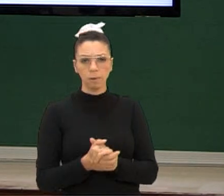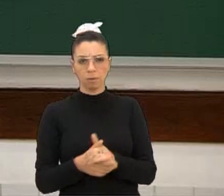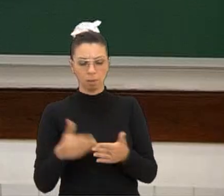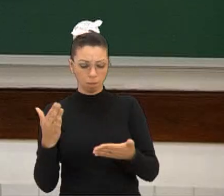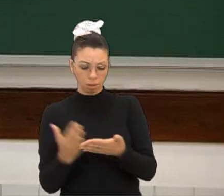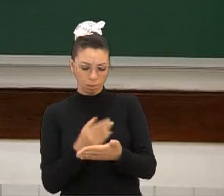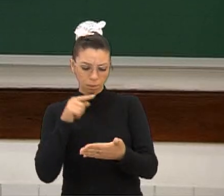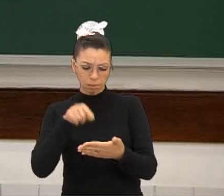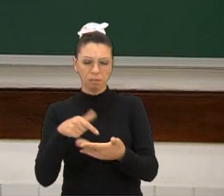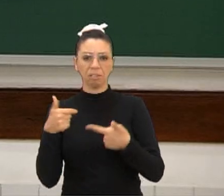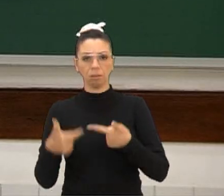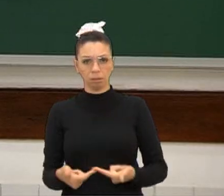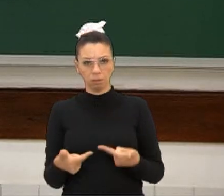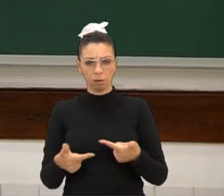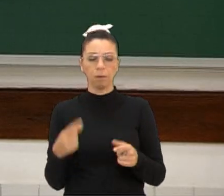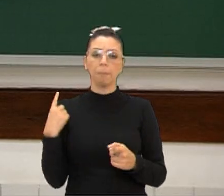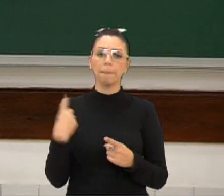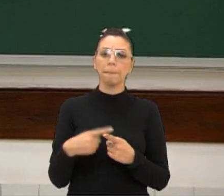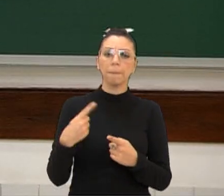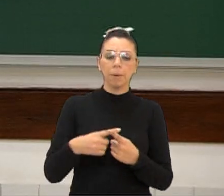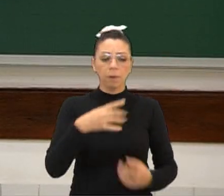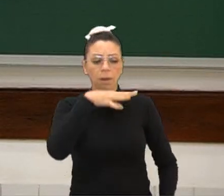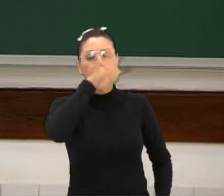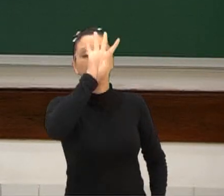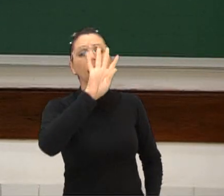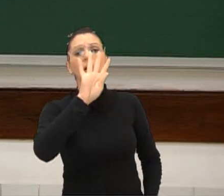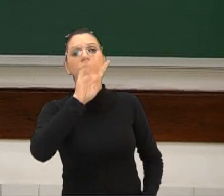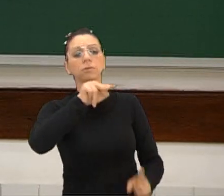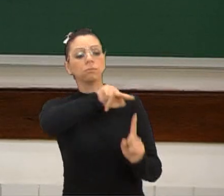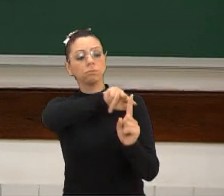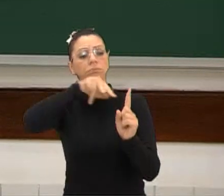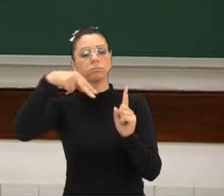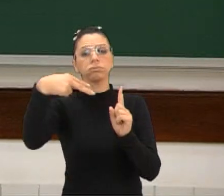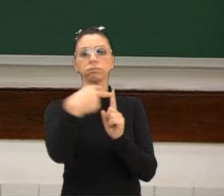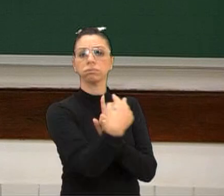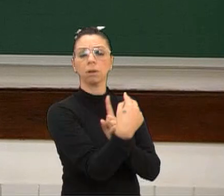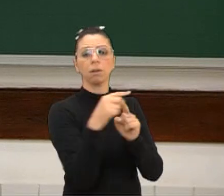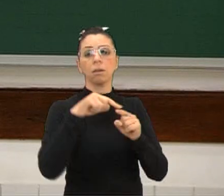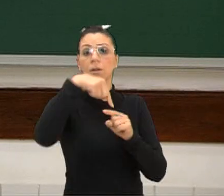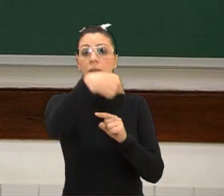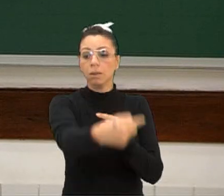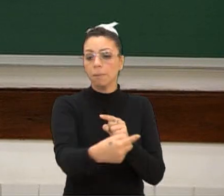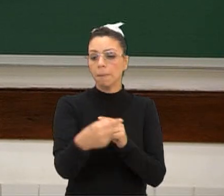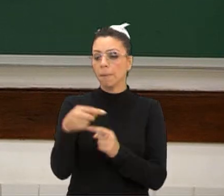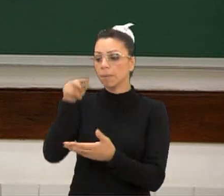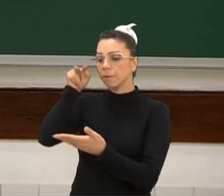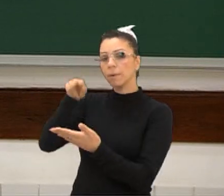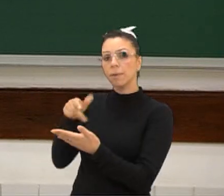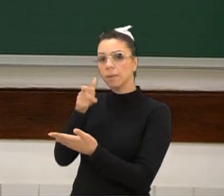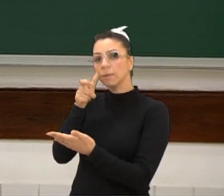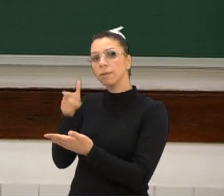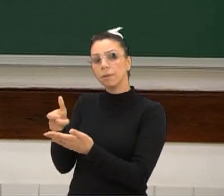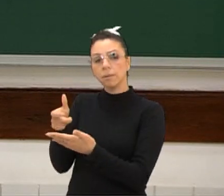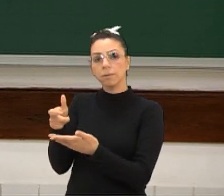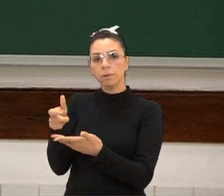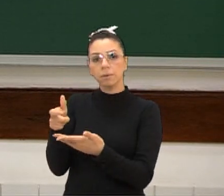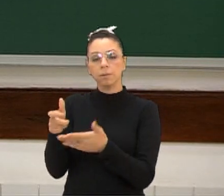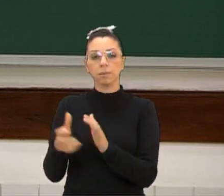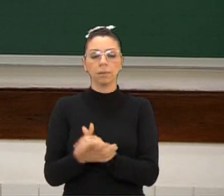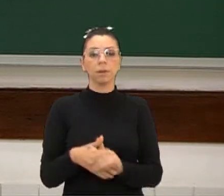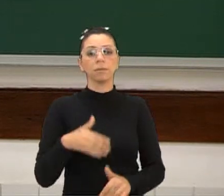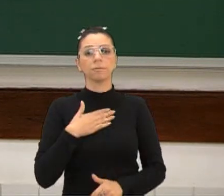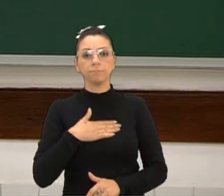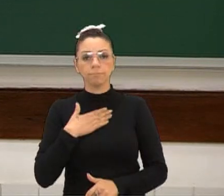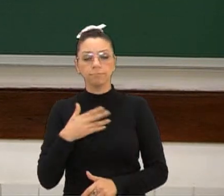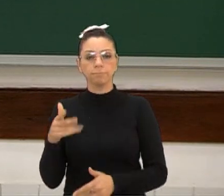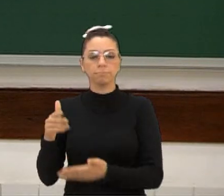fato levou o Calvin a mudar essa opinião e depois se interessar pela leitura do livro, inclusive que ele queria ler